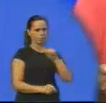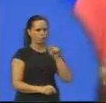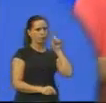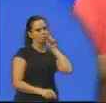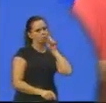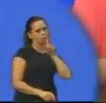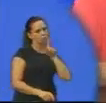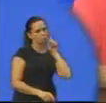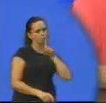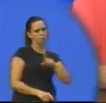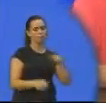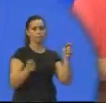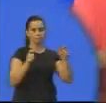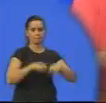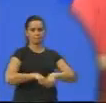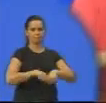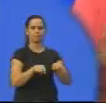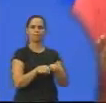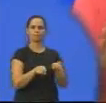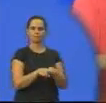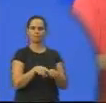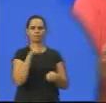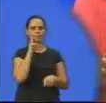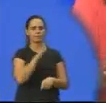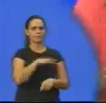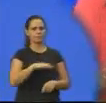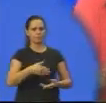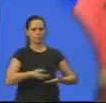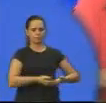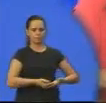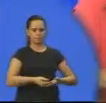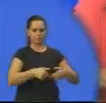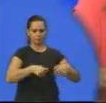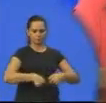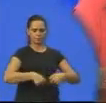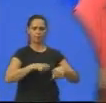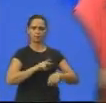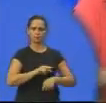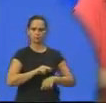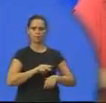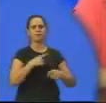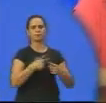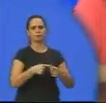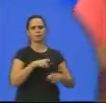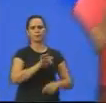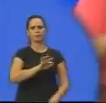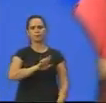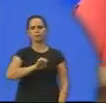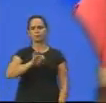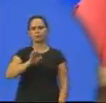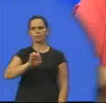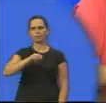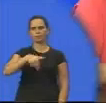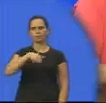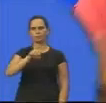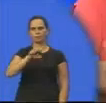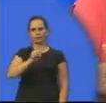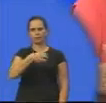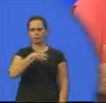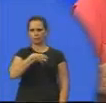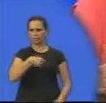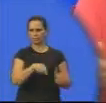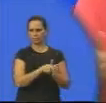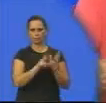menina morena, não é? Então as crianças nesse caso são irmãos, mas são irmãos fraternos e as características não